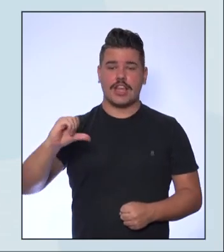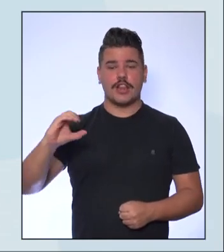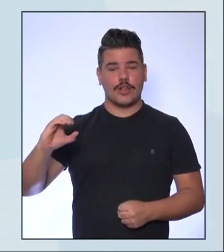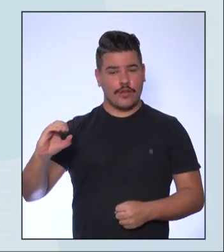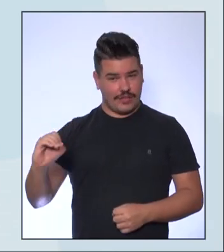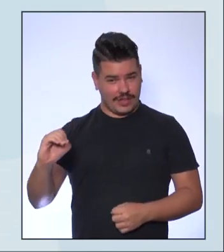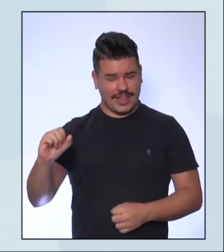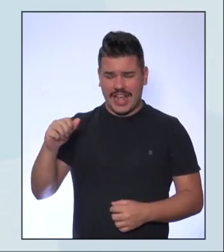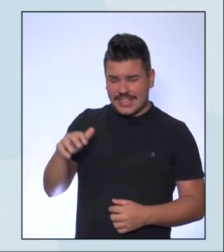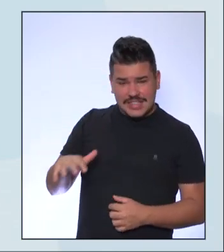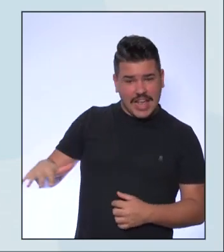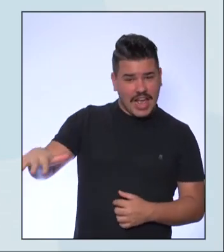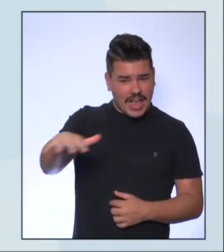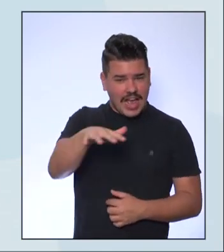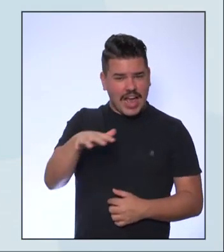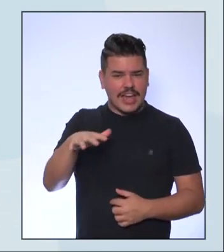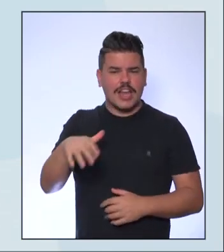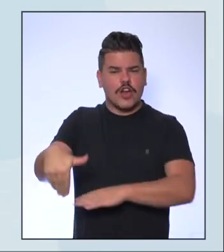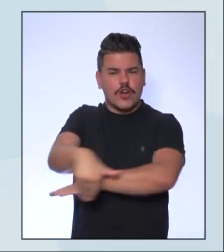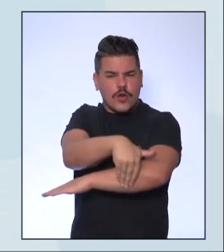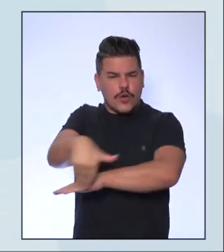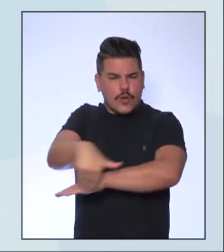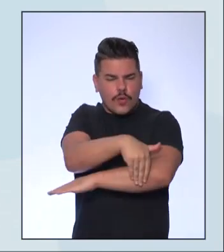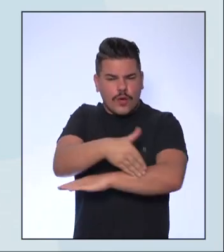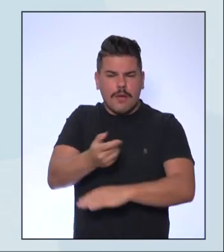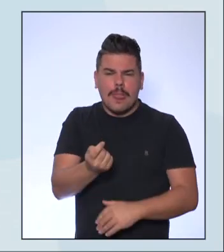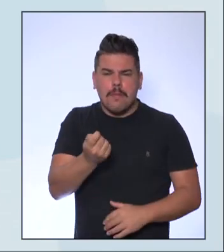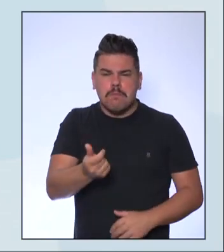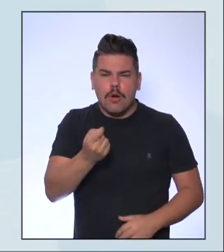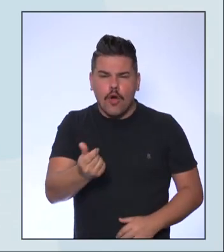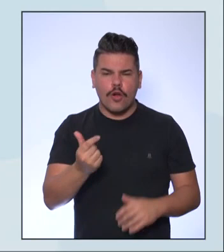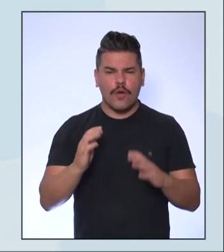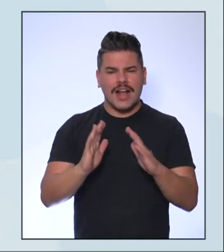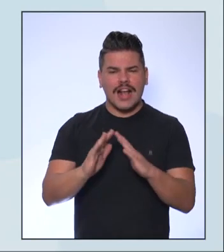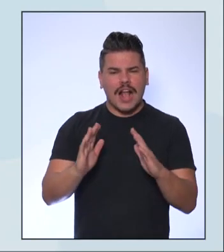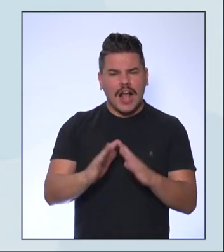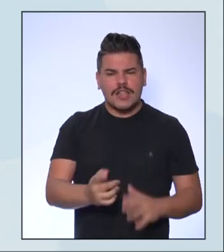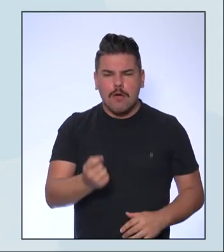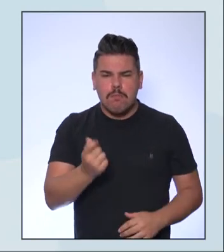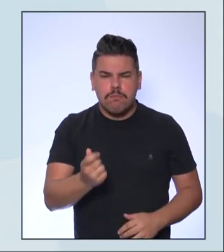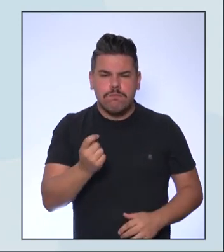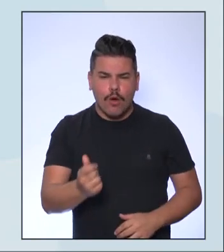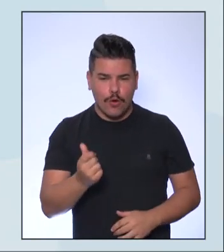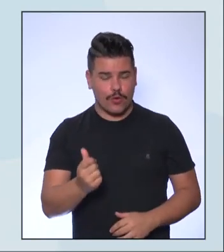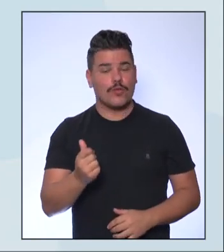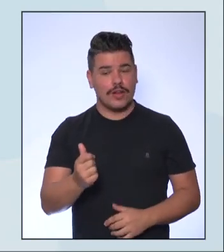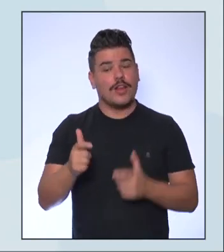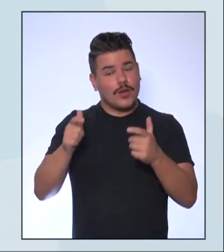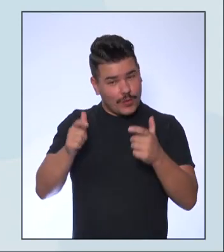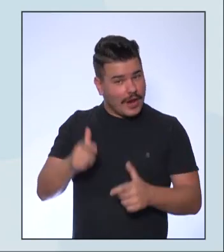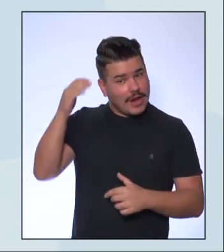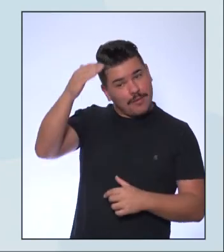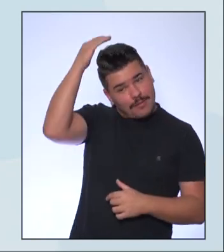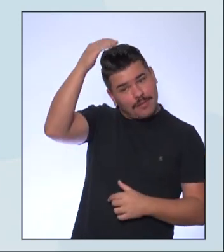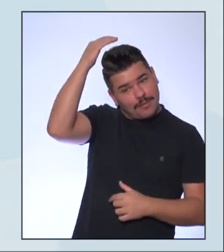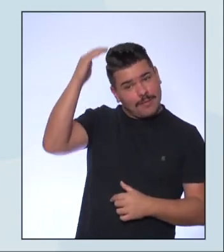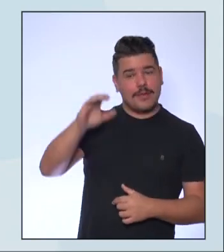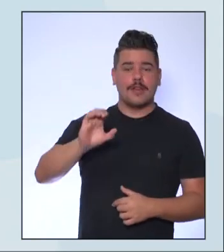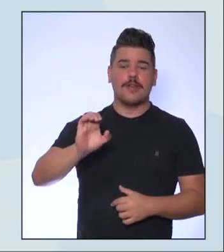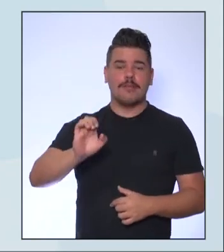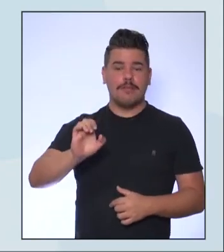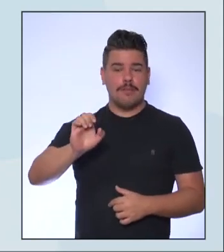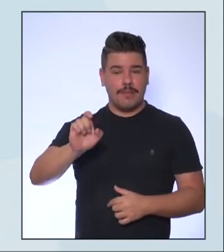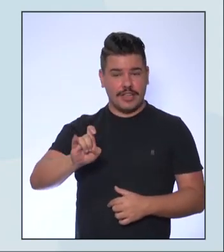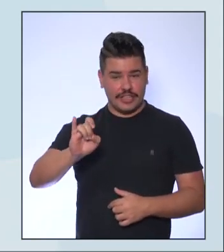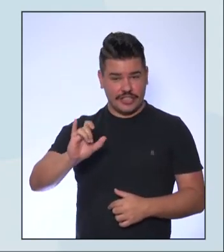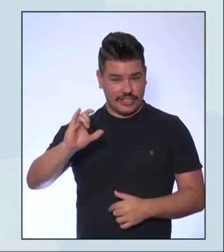poucas ruas, poucas casas, poucos terrenos nesse local. Esse é o bairro do Bexiga, em 1890. O